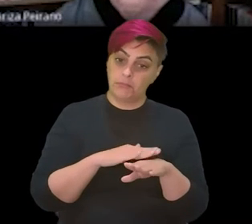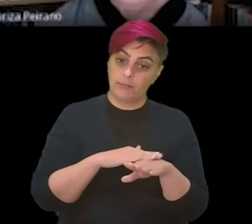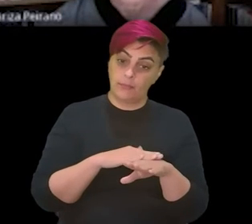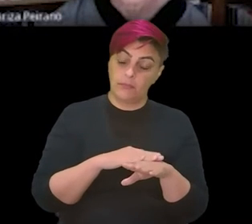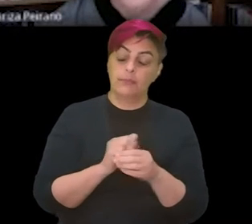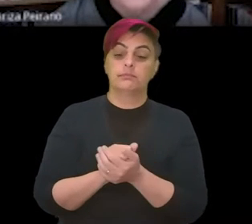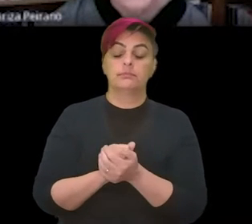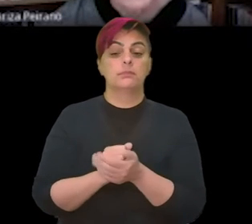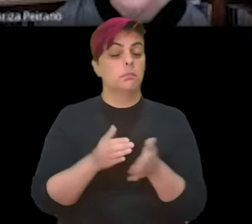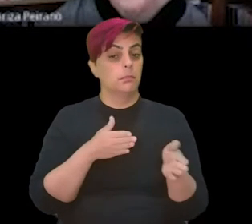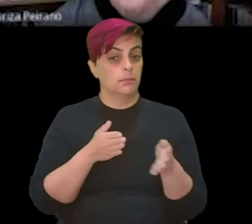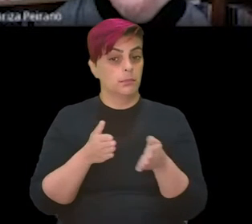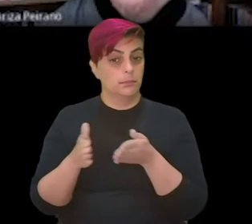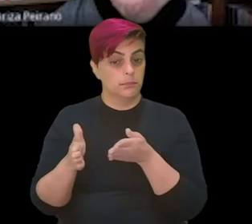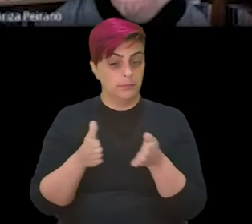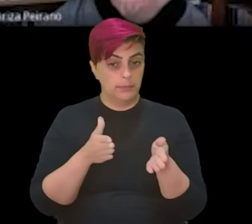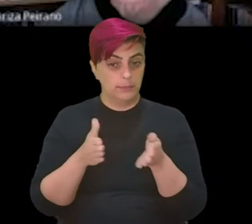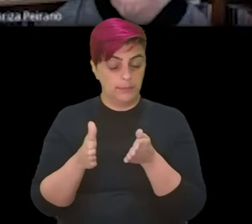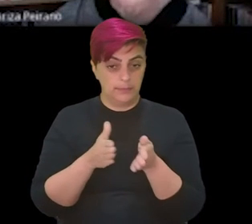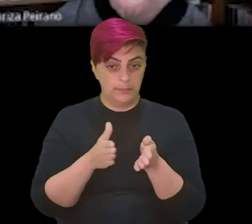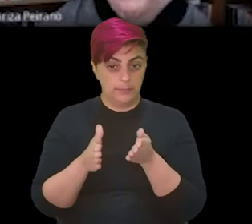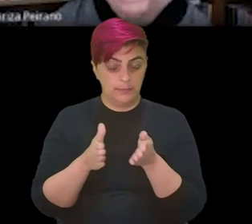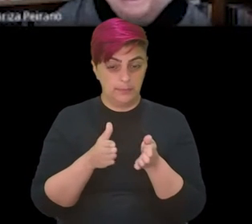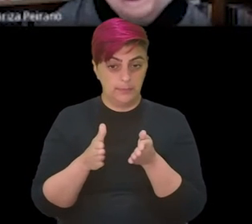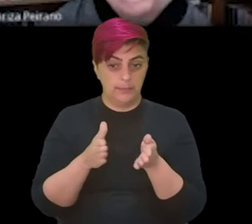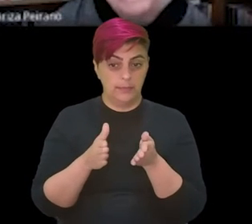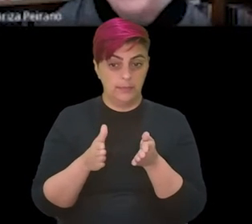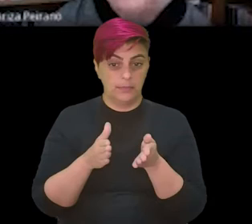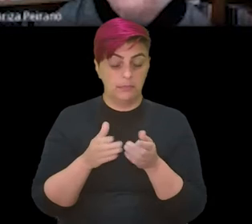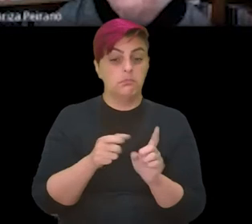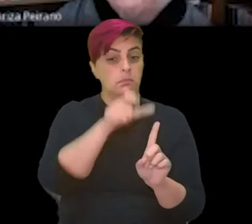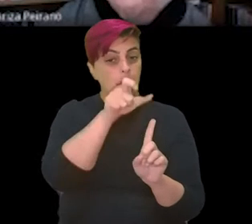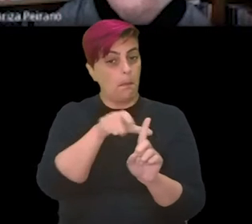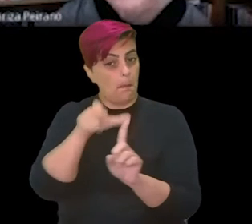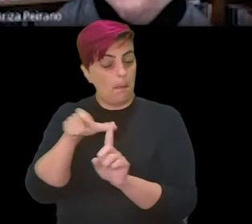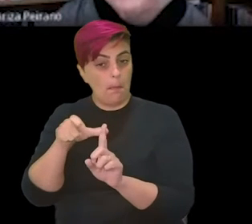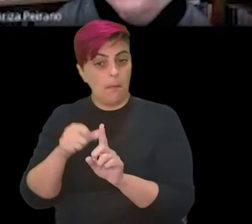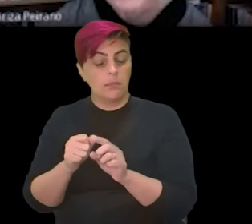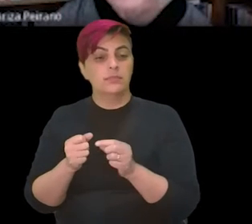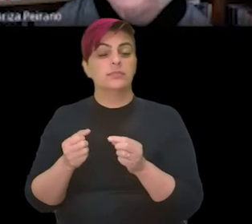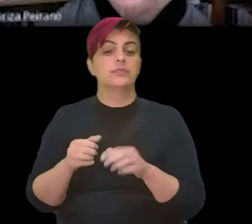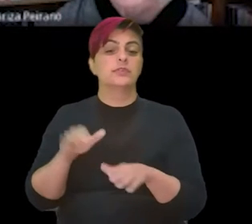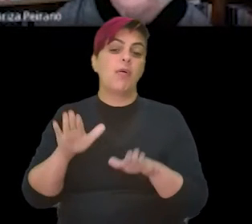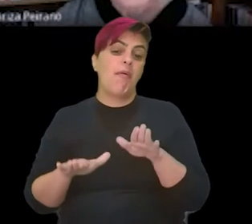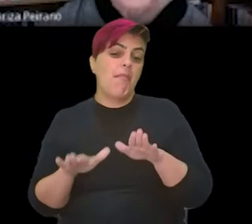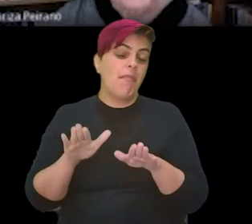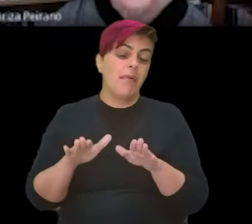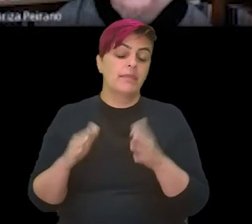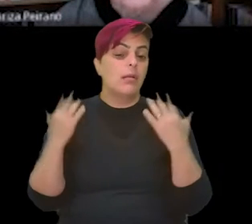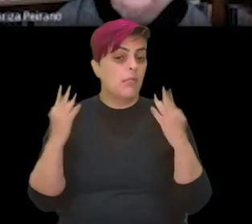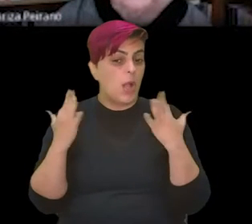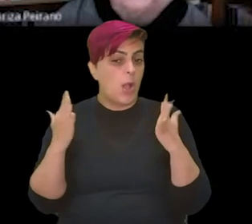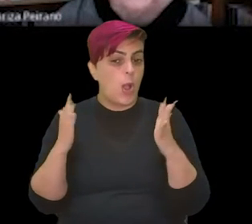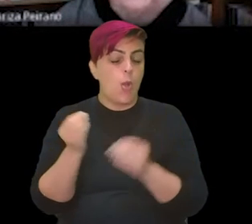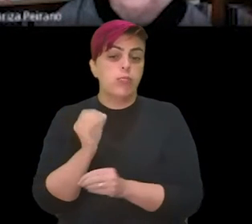século. Nesse período, Argonautas foi ora aplaudido, ora criticado, mas